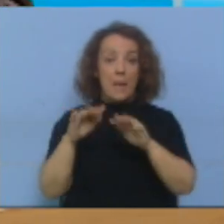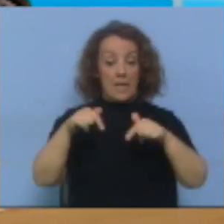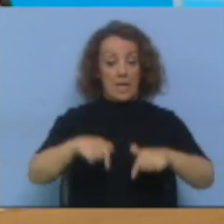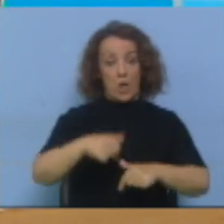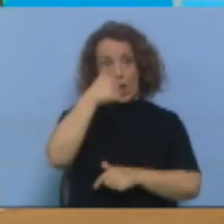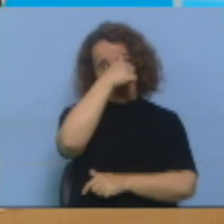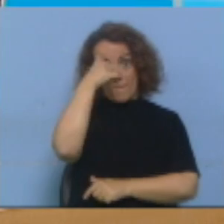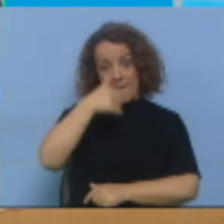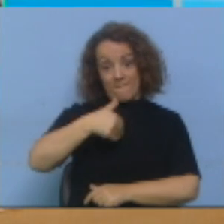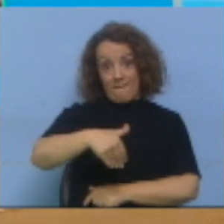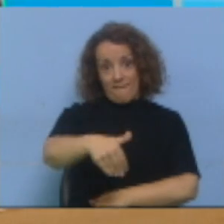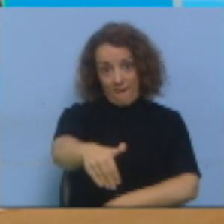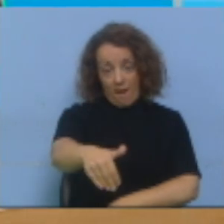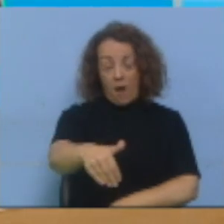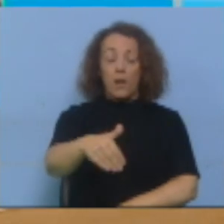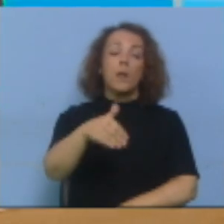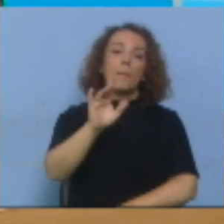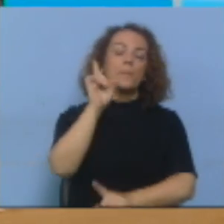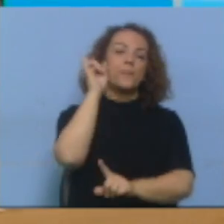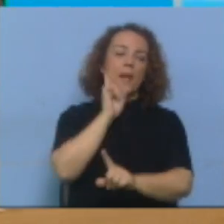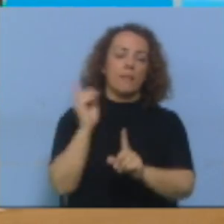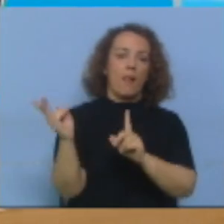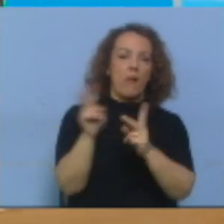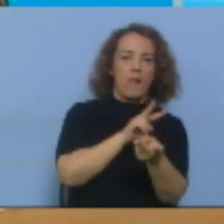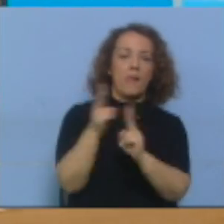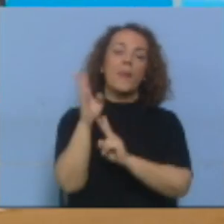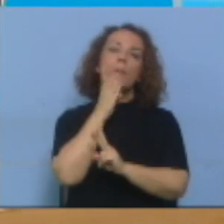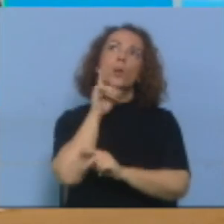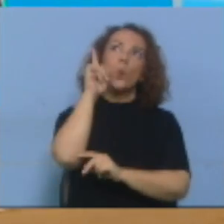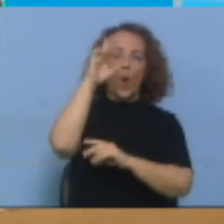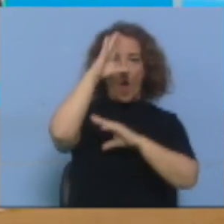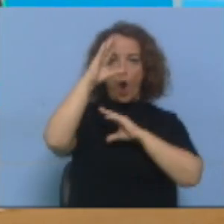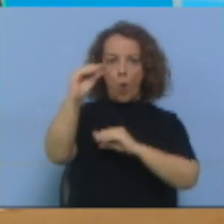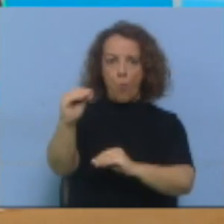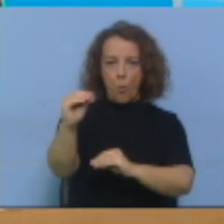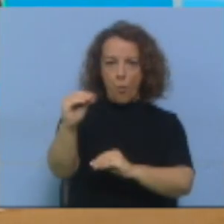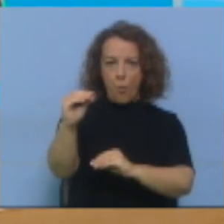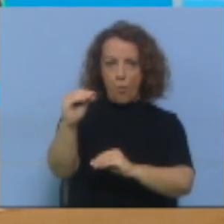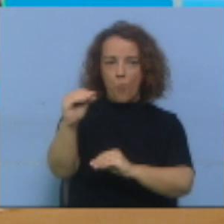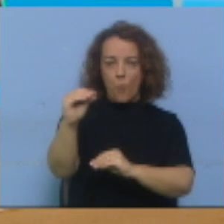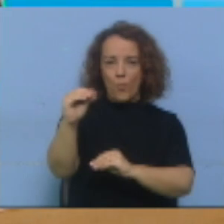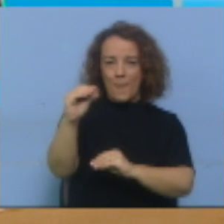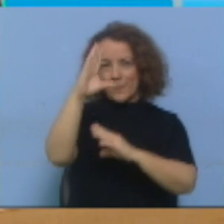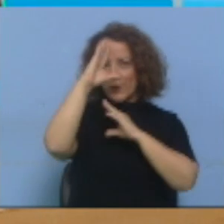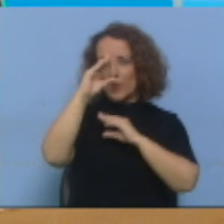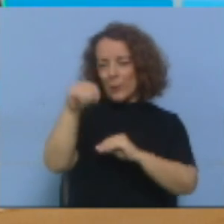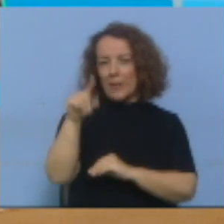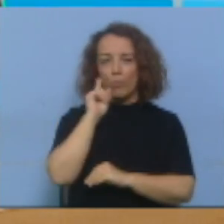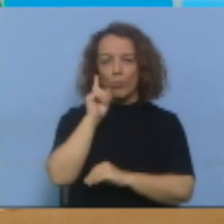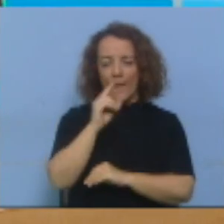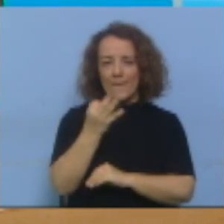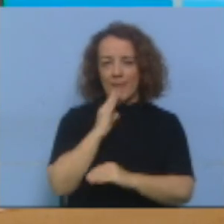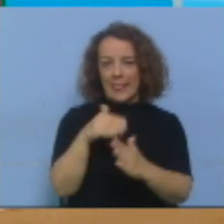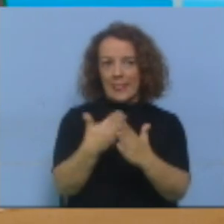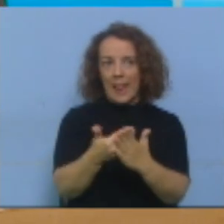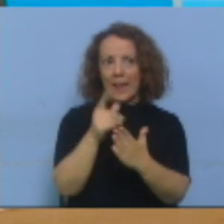vai se alterando de acordo com as luas, que é algo importante e tem a ver também